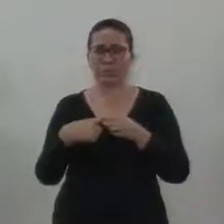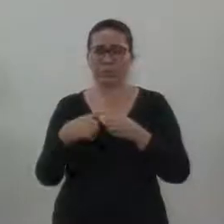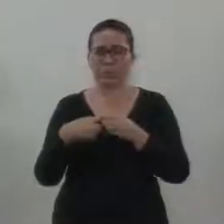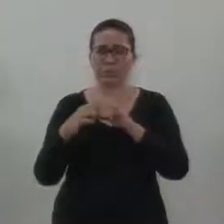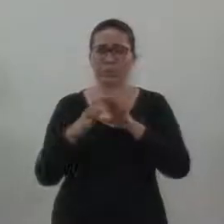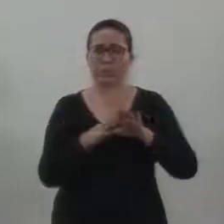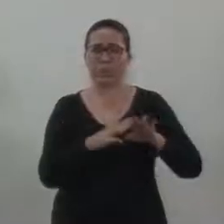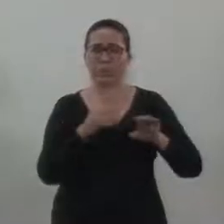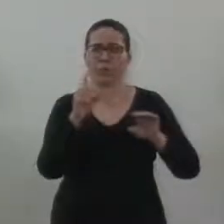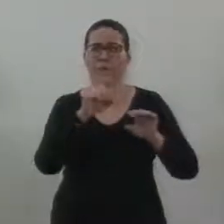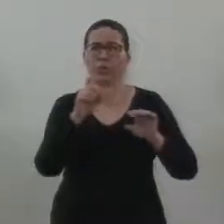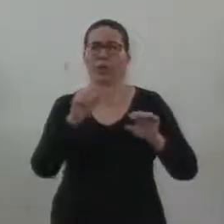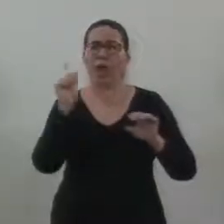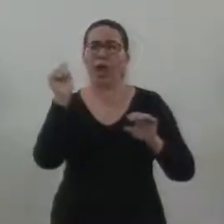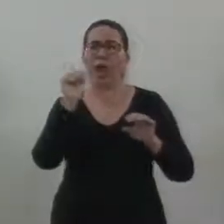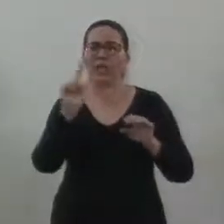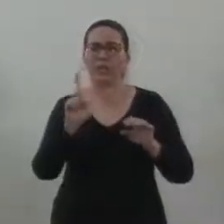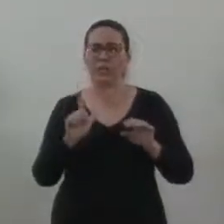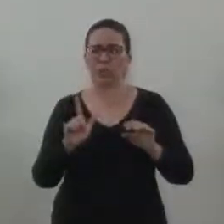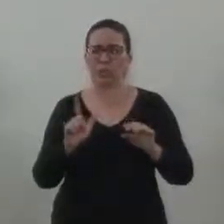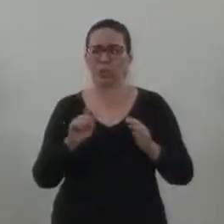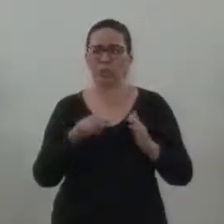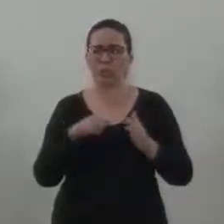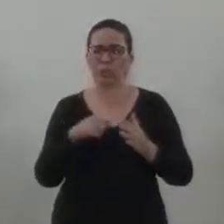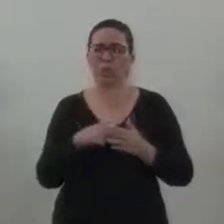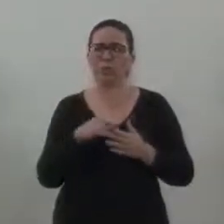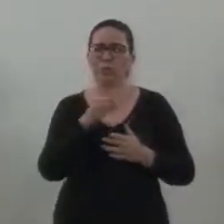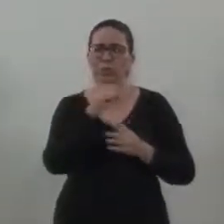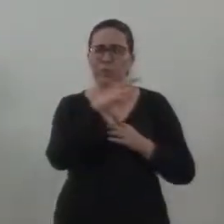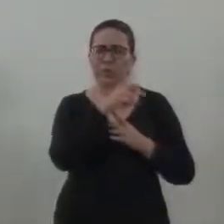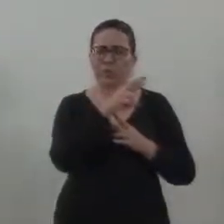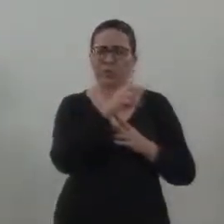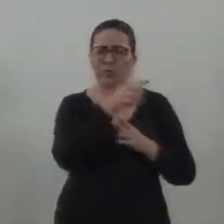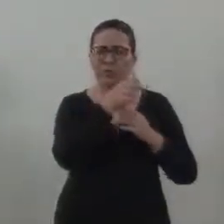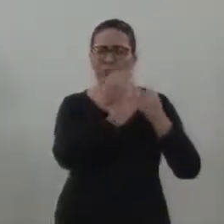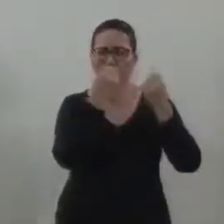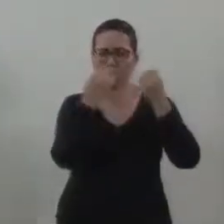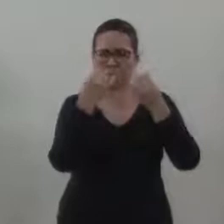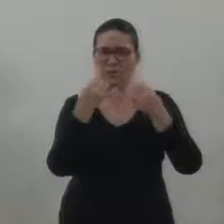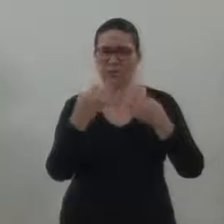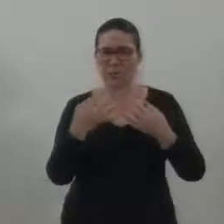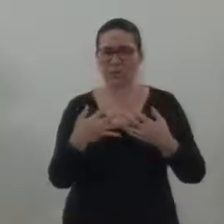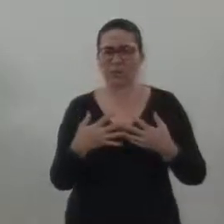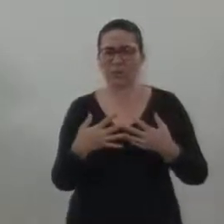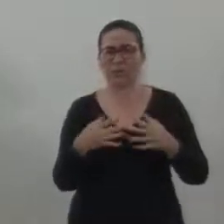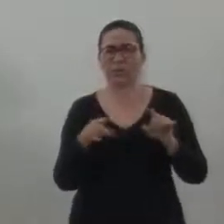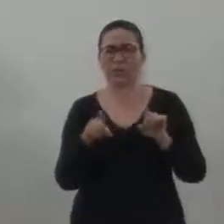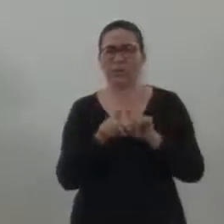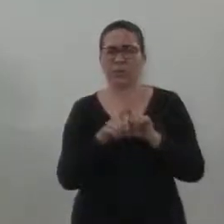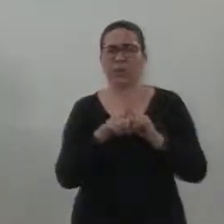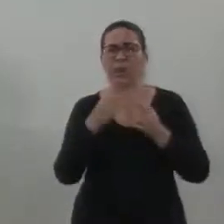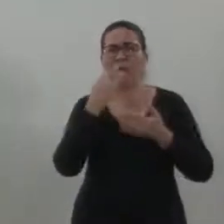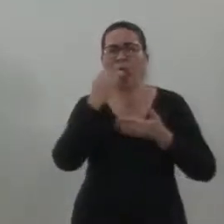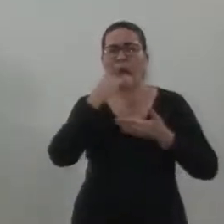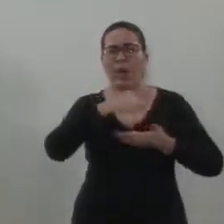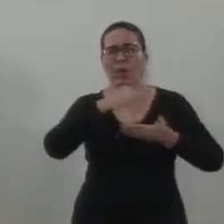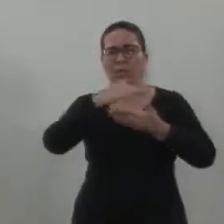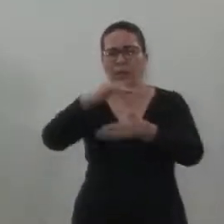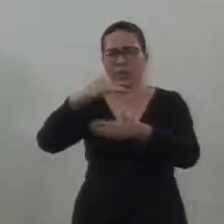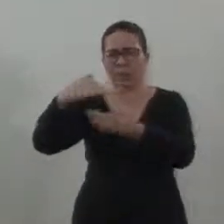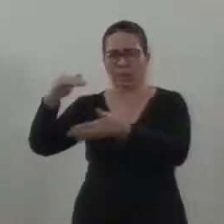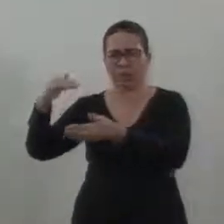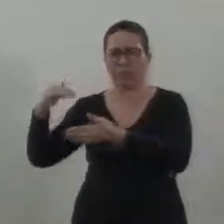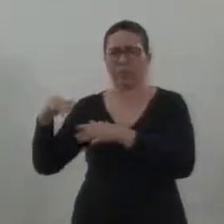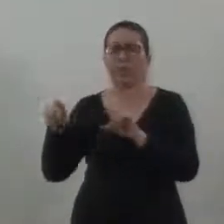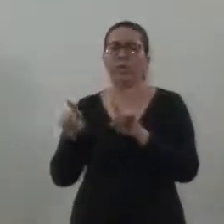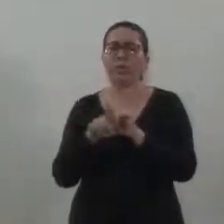Zona Azul, esse problema que o vereador Sandro Rebeca acaba de abordar, que é a cesta básica, e